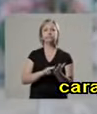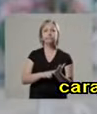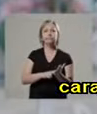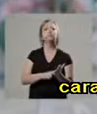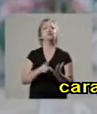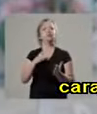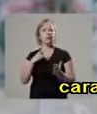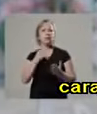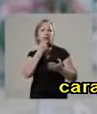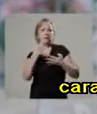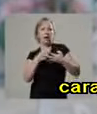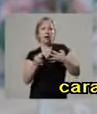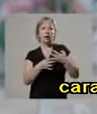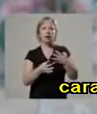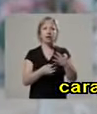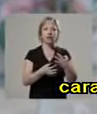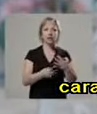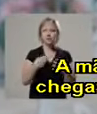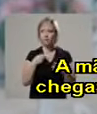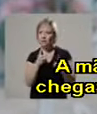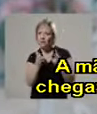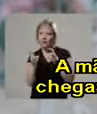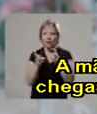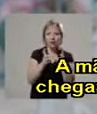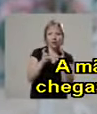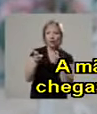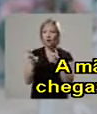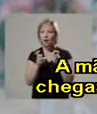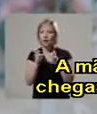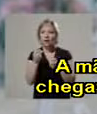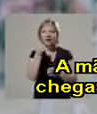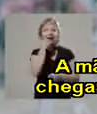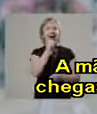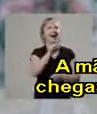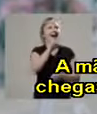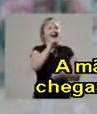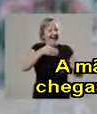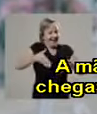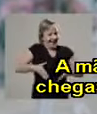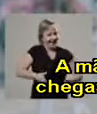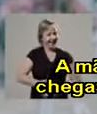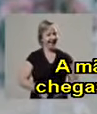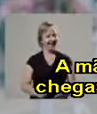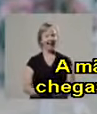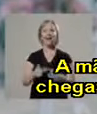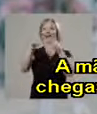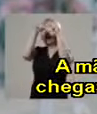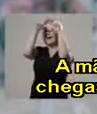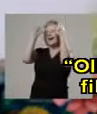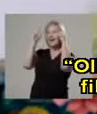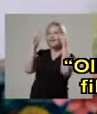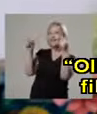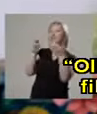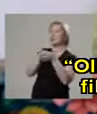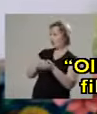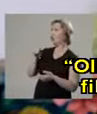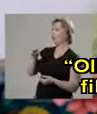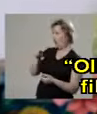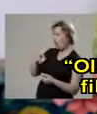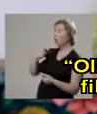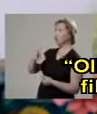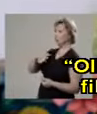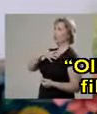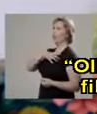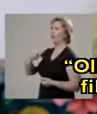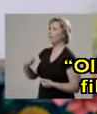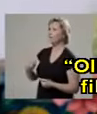de Down, tem umas características físicas, né? De repente, a mãe tinha acabado de dar luz, chegava uma enfermeira e dizia, olha, a